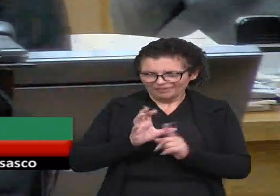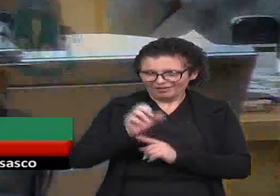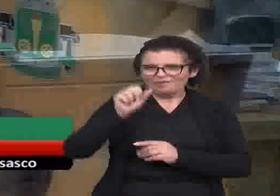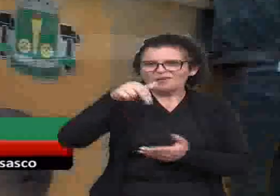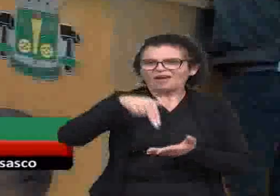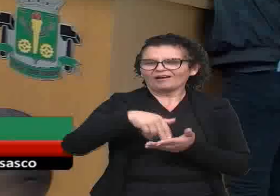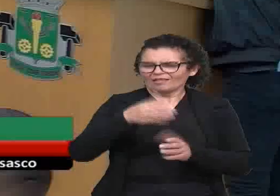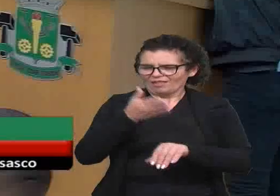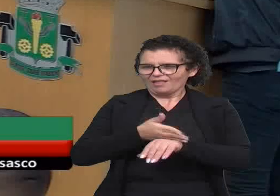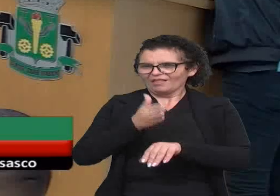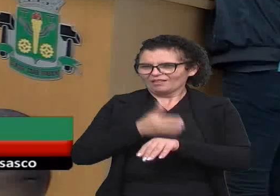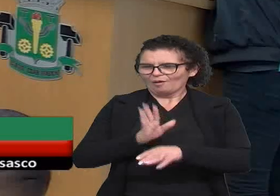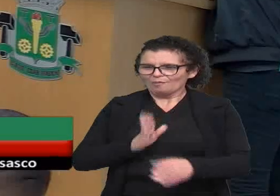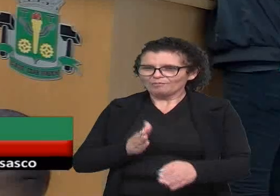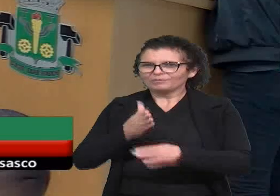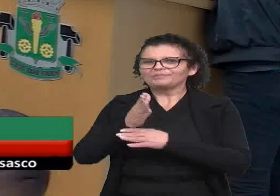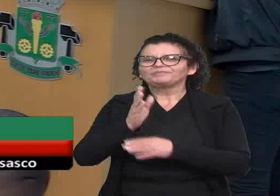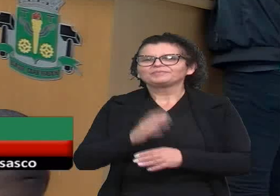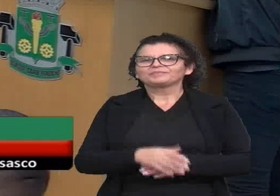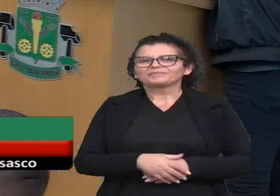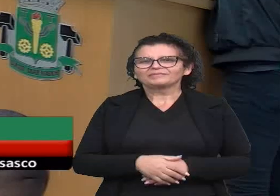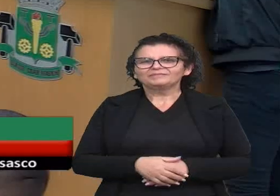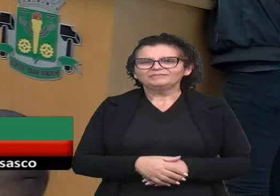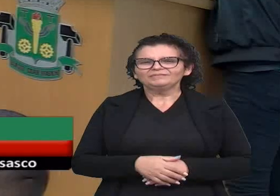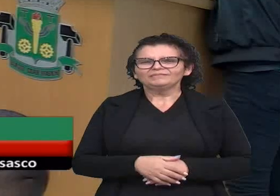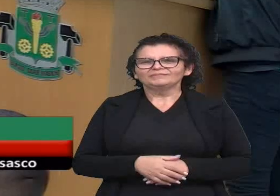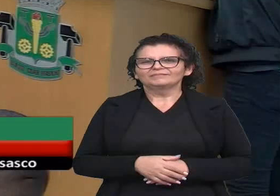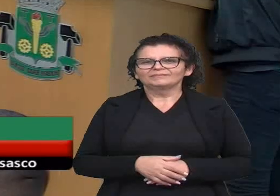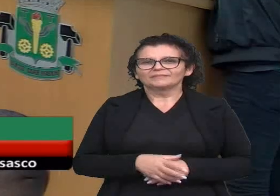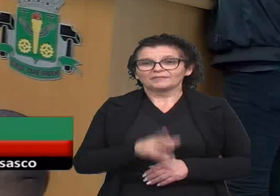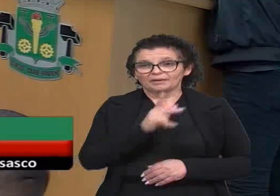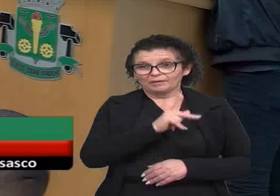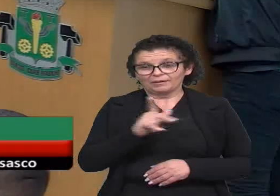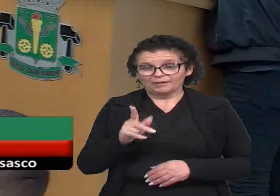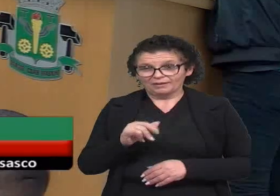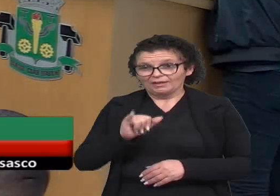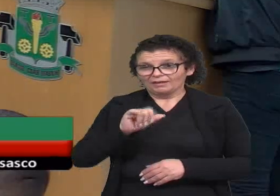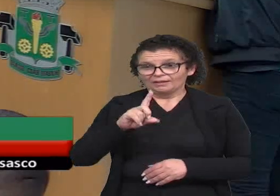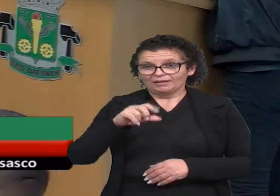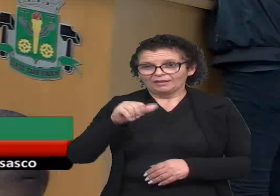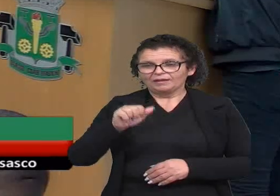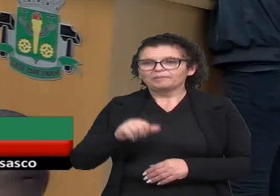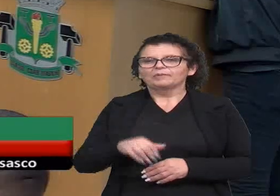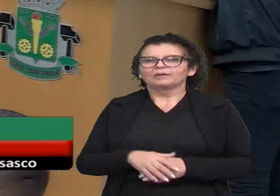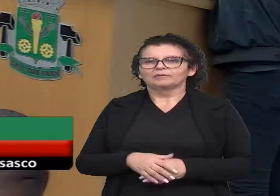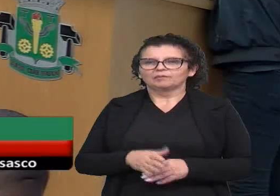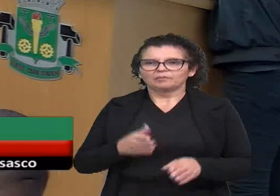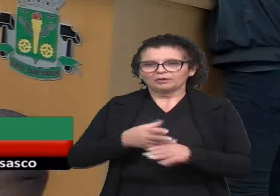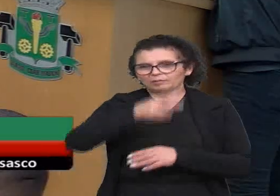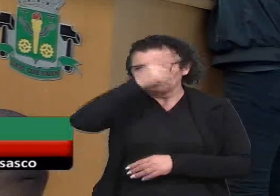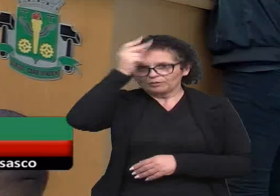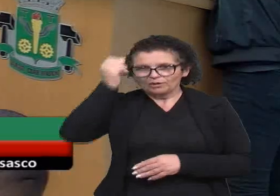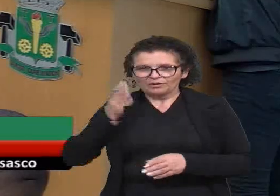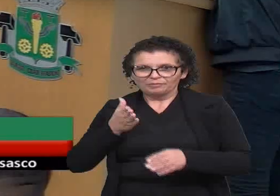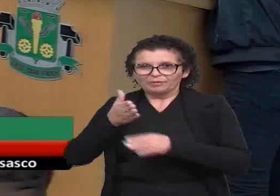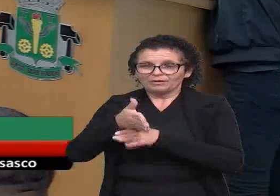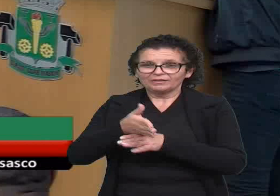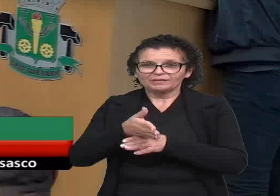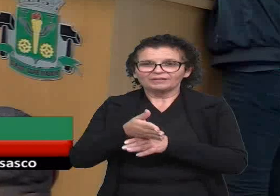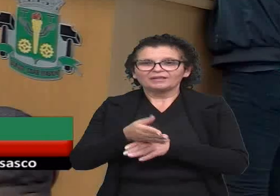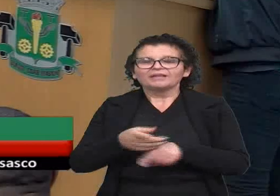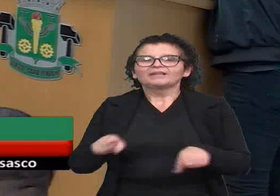o treinador português. O presidente do IDM fez um decreto que o prefeito teria que ser